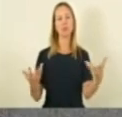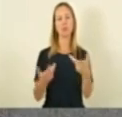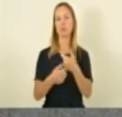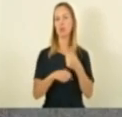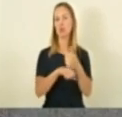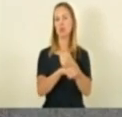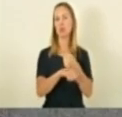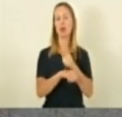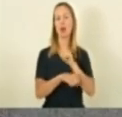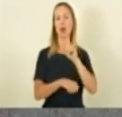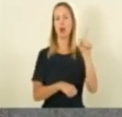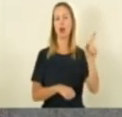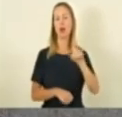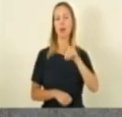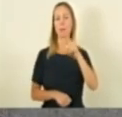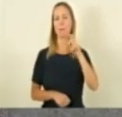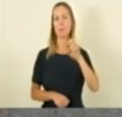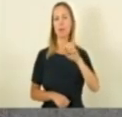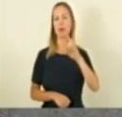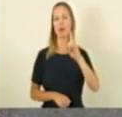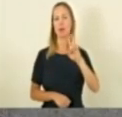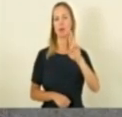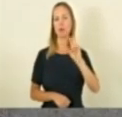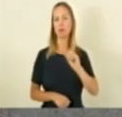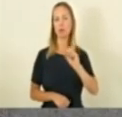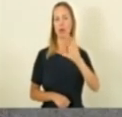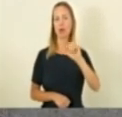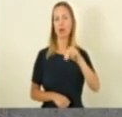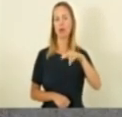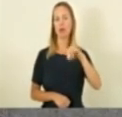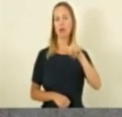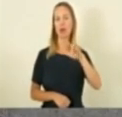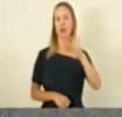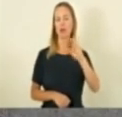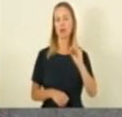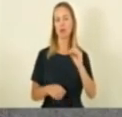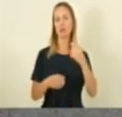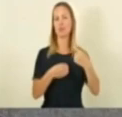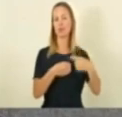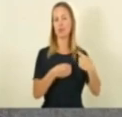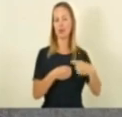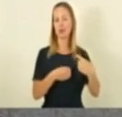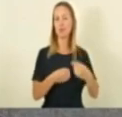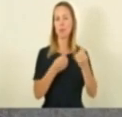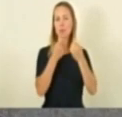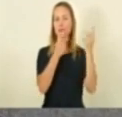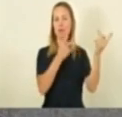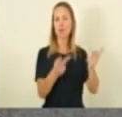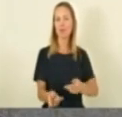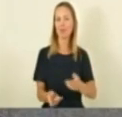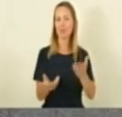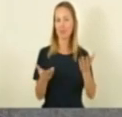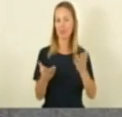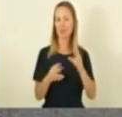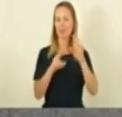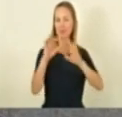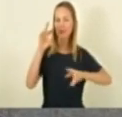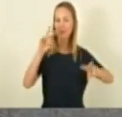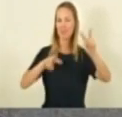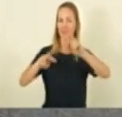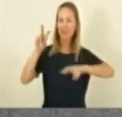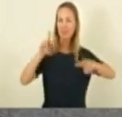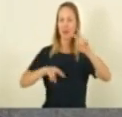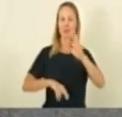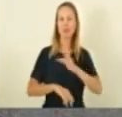gestão lá em Pedro Canário. Eu quero registrar a presença do prefeito Bruno. Seja bem-vindo, Bruno. Você está dando uma observada aqui na sua